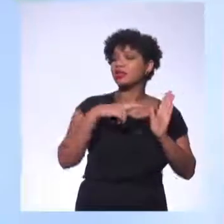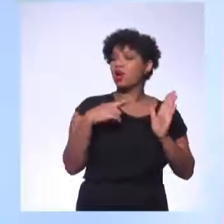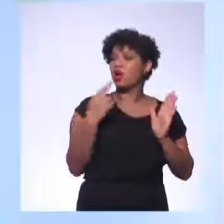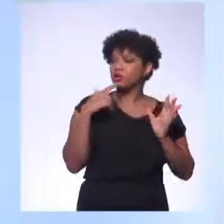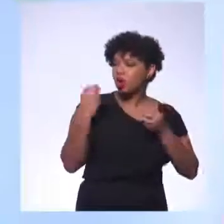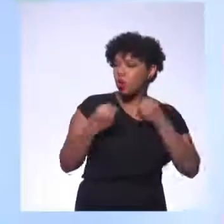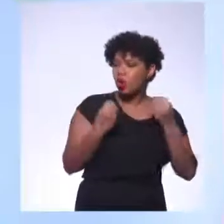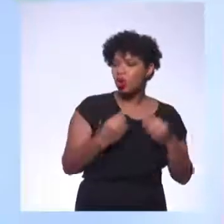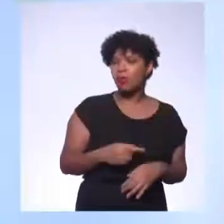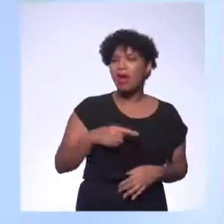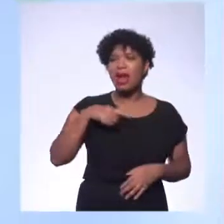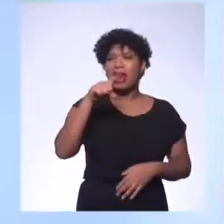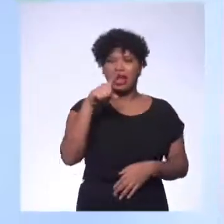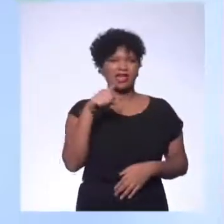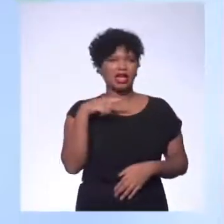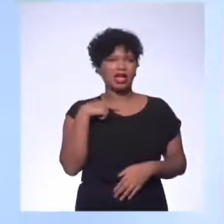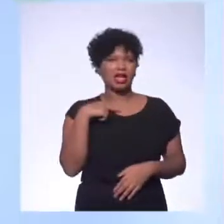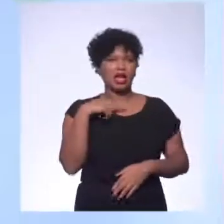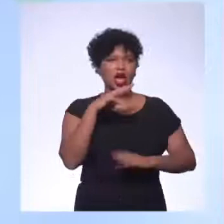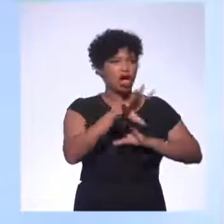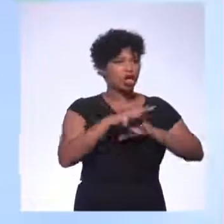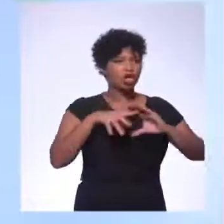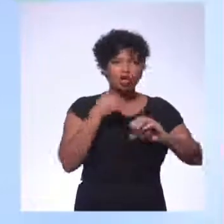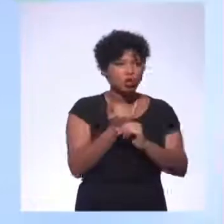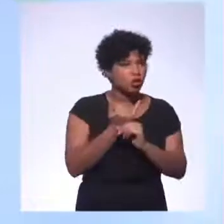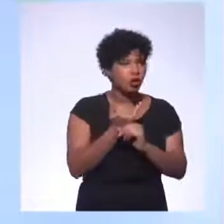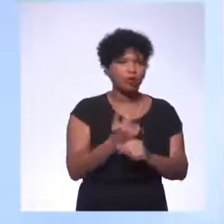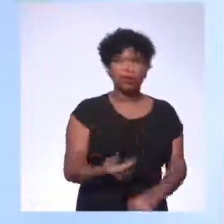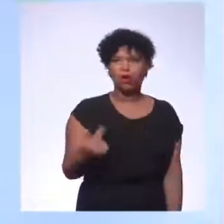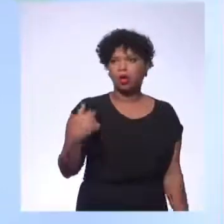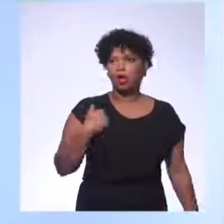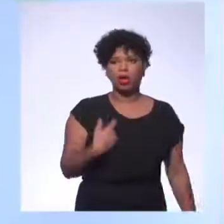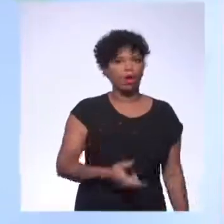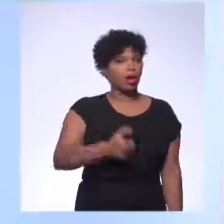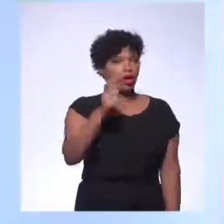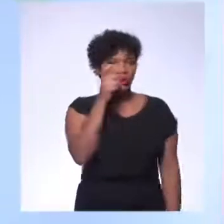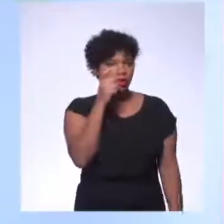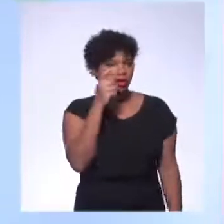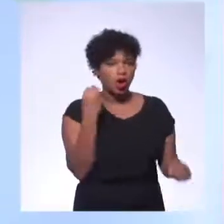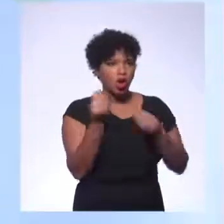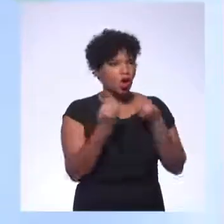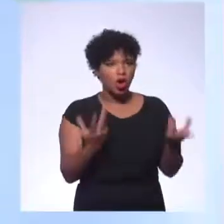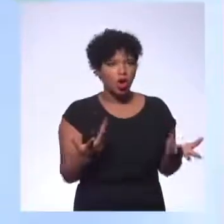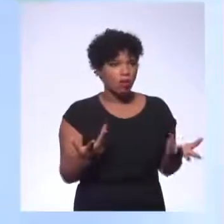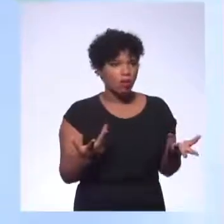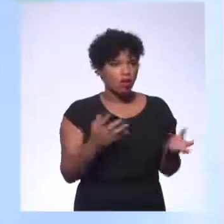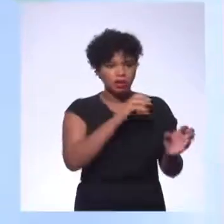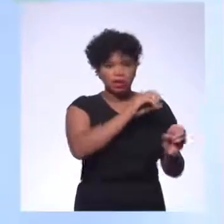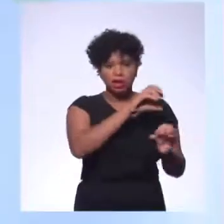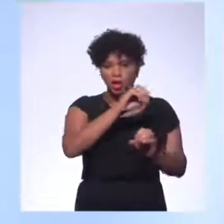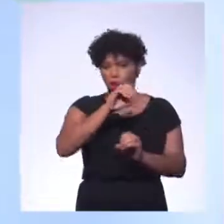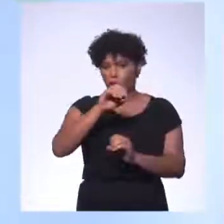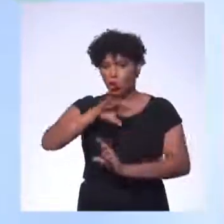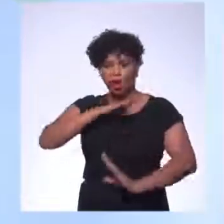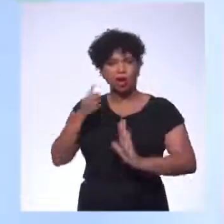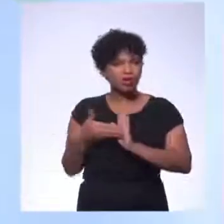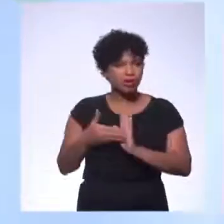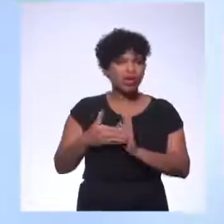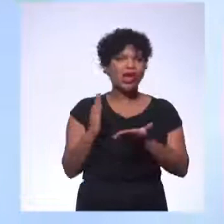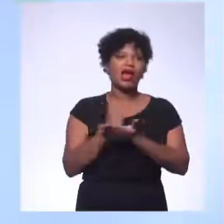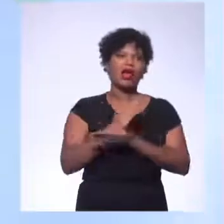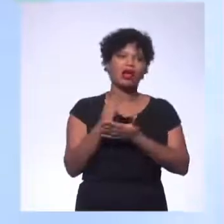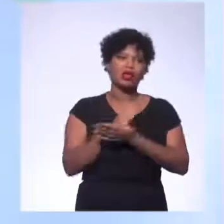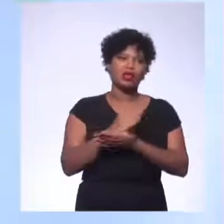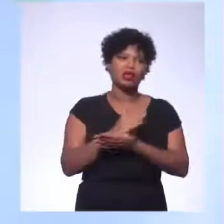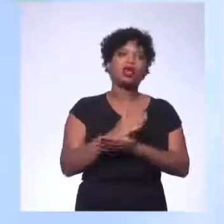internet, né, naquele YouTube, eu fico impressionada, né, das coisas que ensinam ali. E o professor, que tem